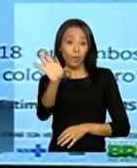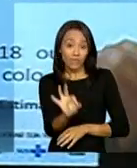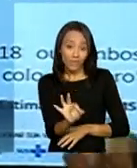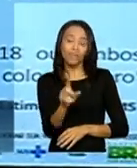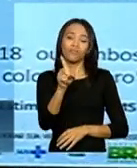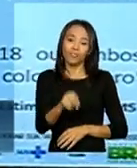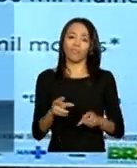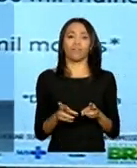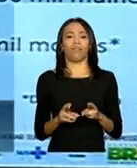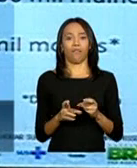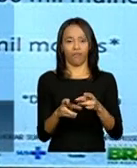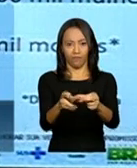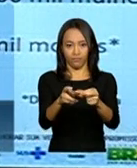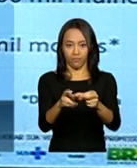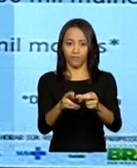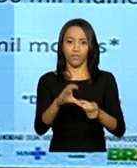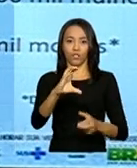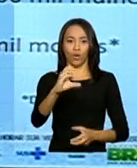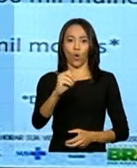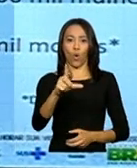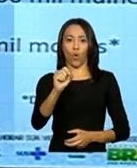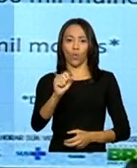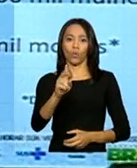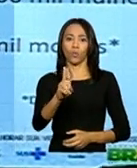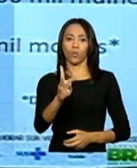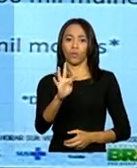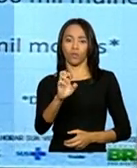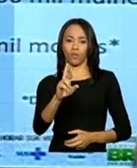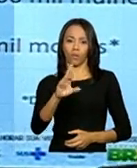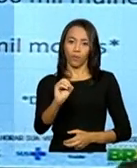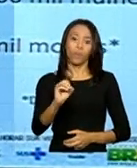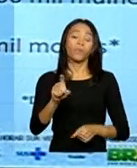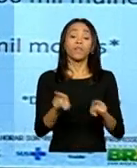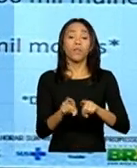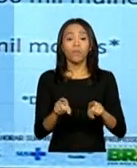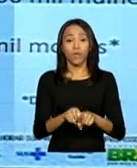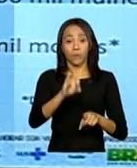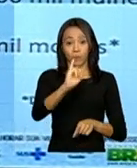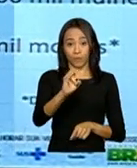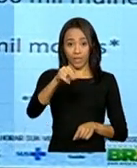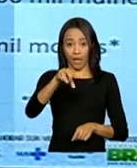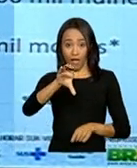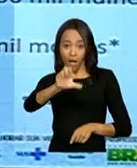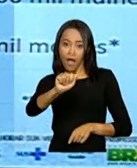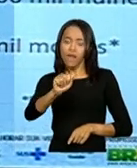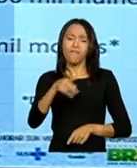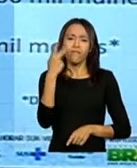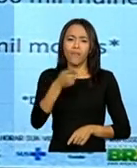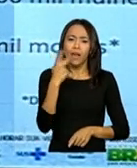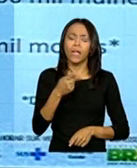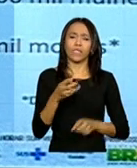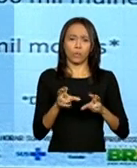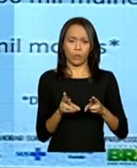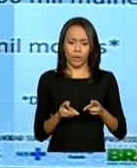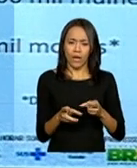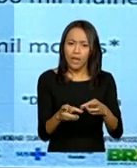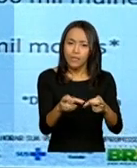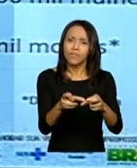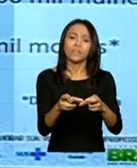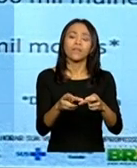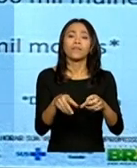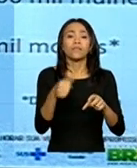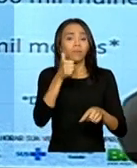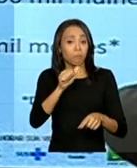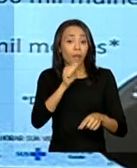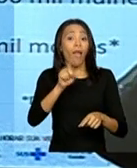do útero próximo em relação ao Brasil o INCA estima que o câncer do colo do útero é o terceiro tipo de